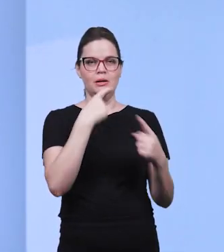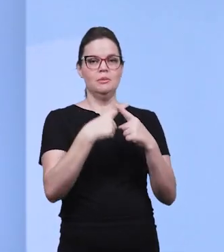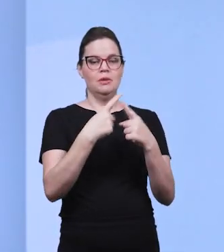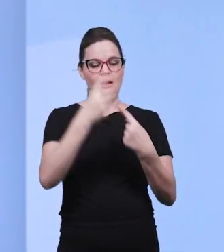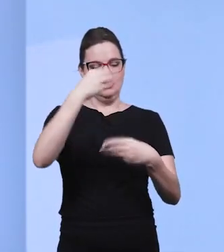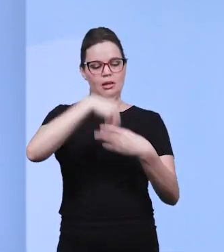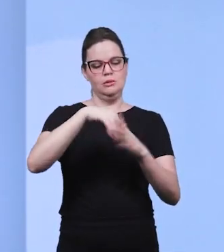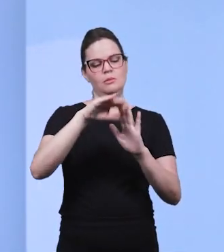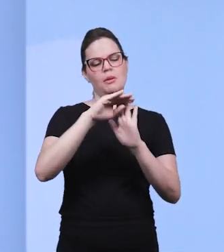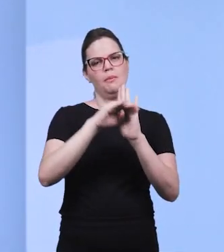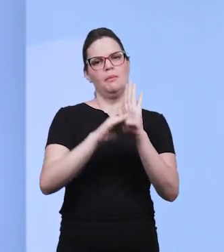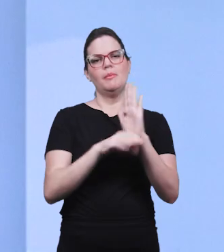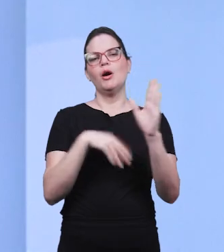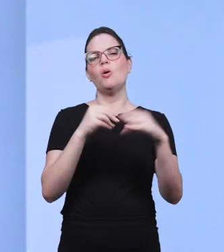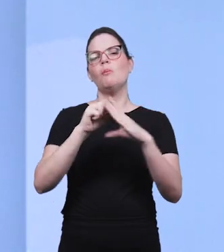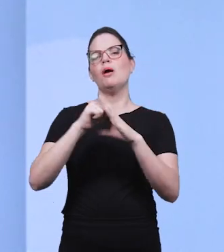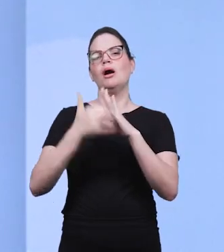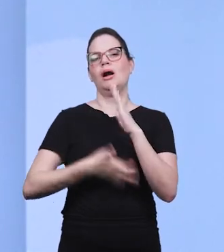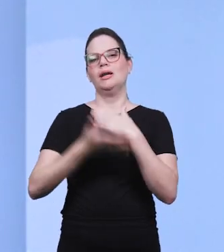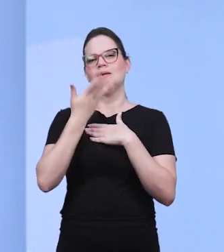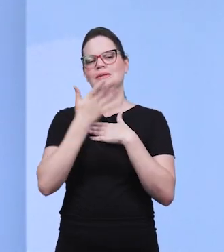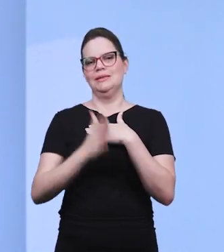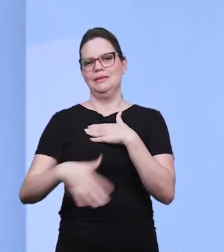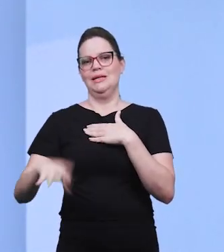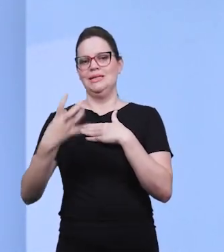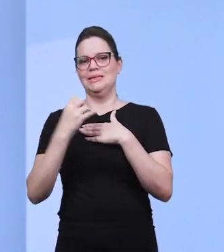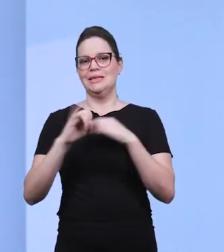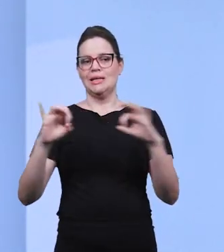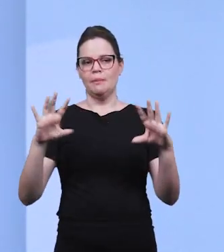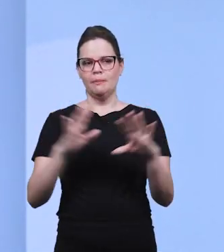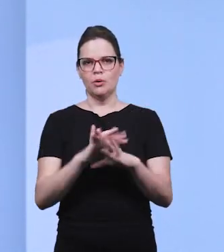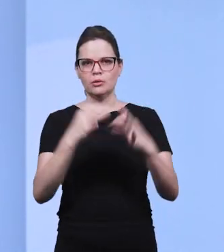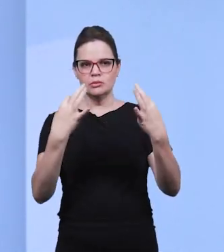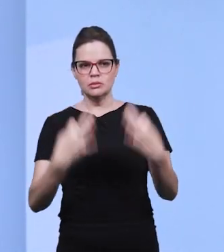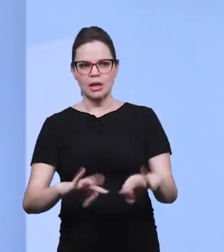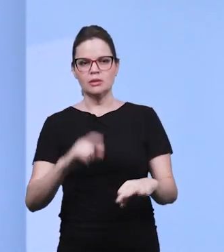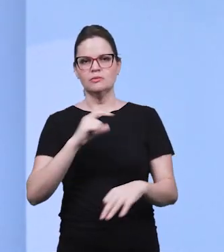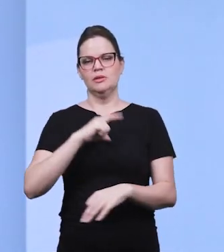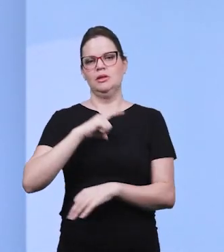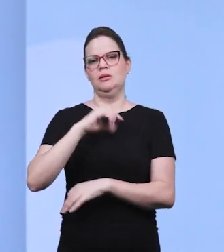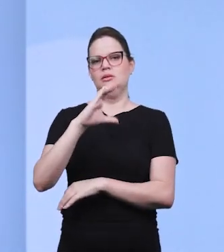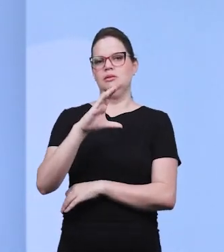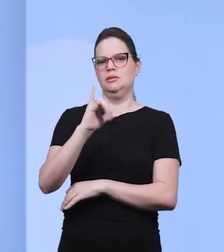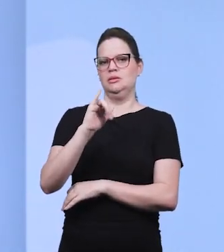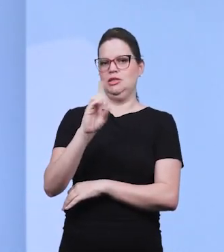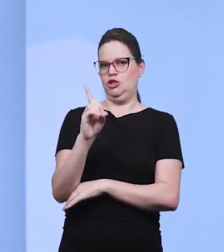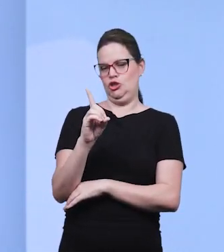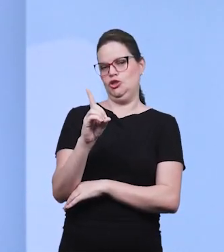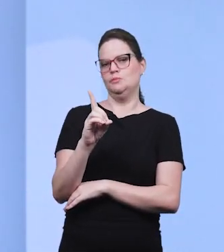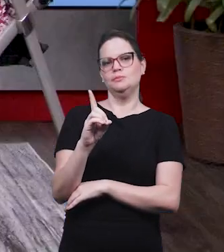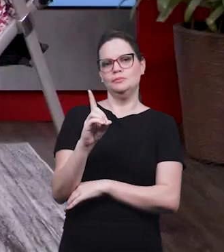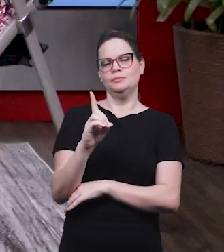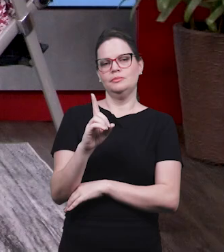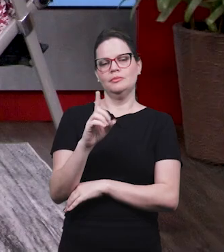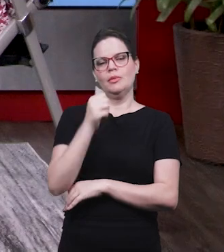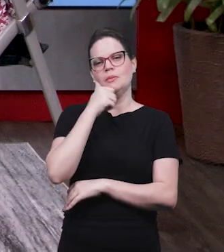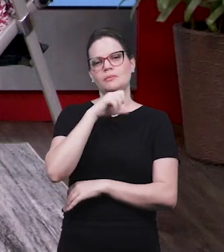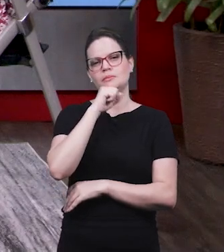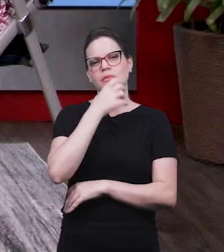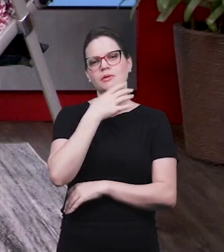diagnóstico. Se o diagnóstico já for fechado, vai ter um CID, né, que é aquele código da doença. E aí, o que os pais têm que